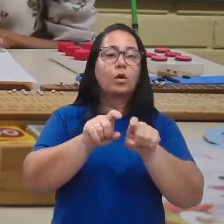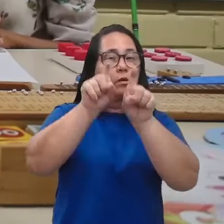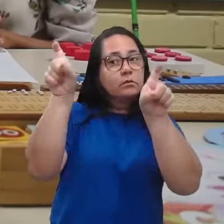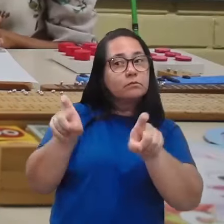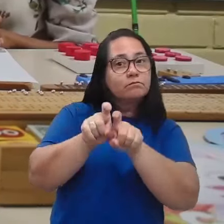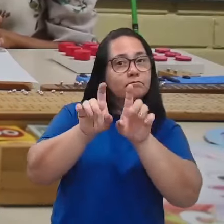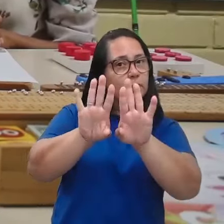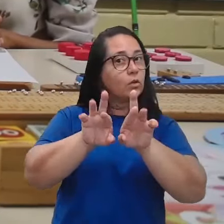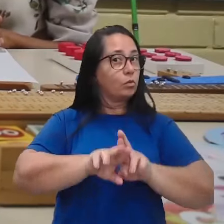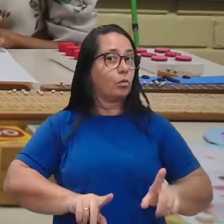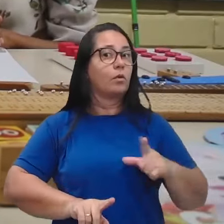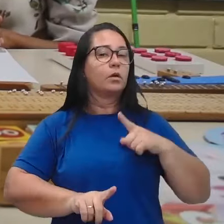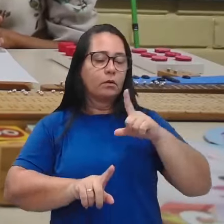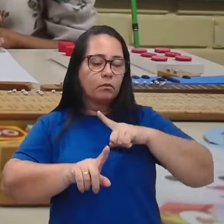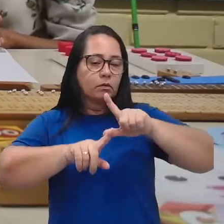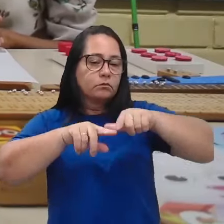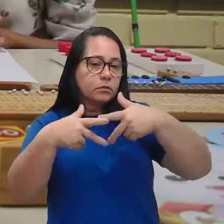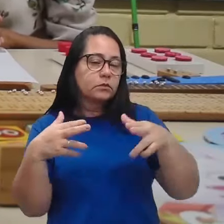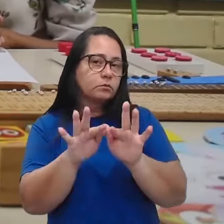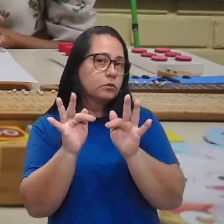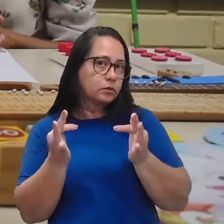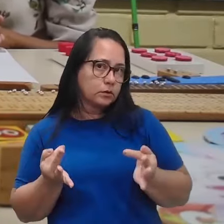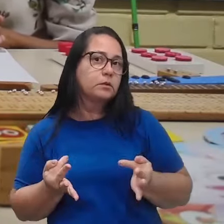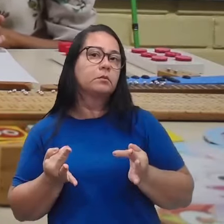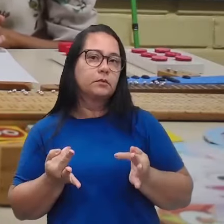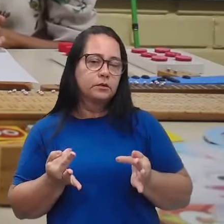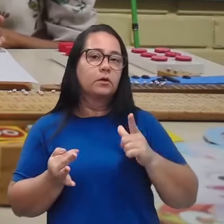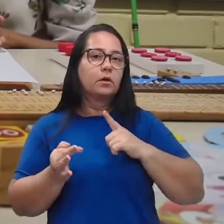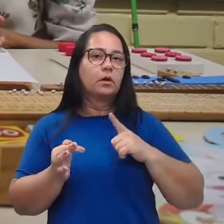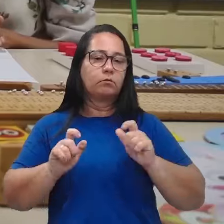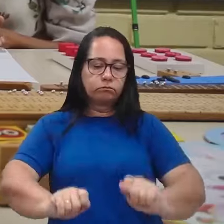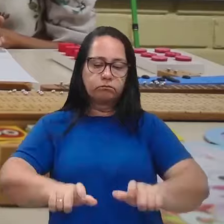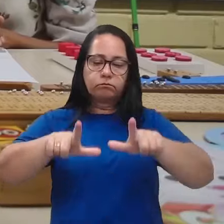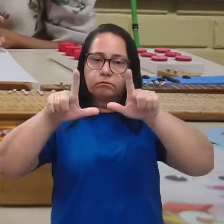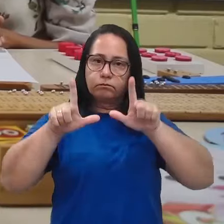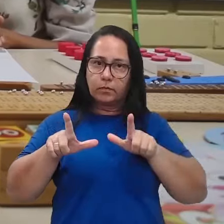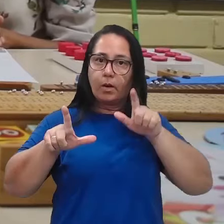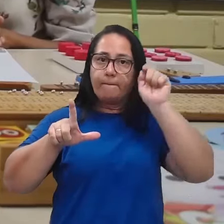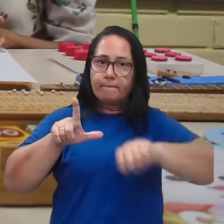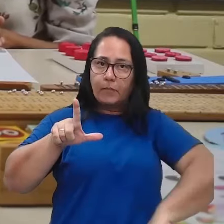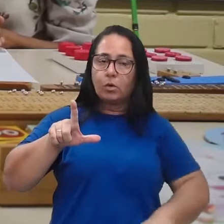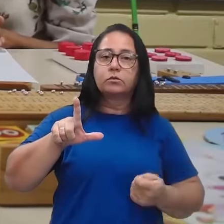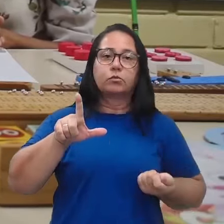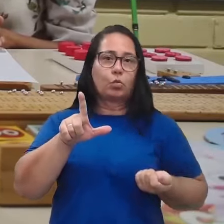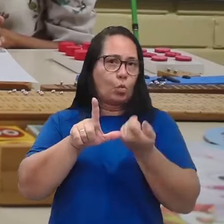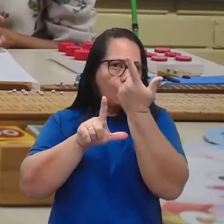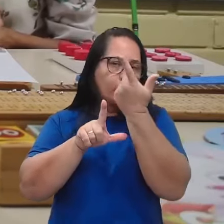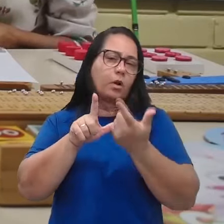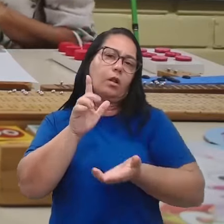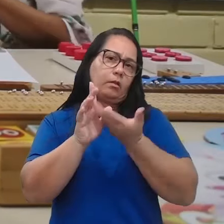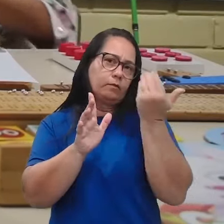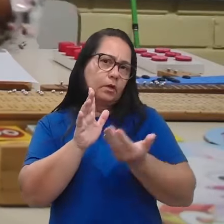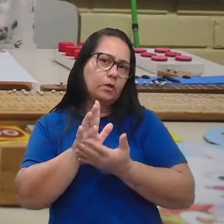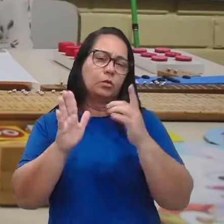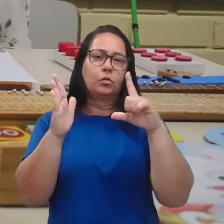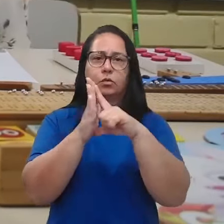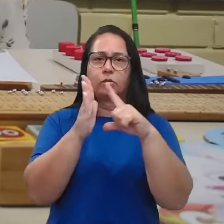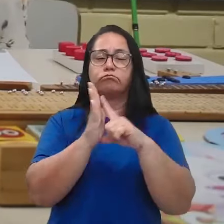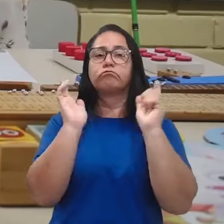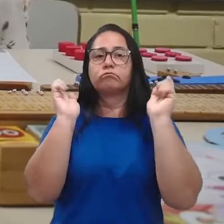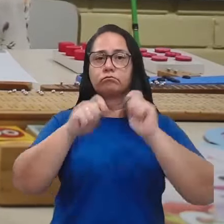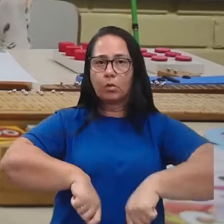Isso. E aqui a gente vê que é um material bem simples, né, professora? É uma tela, não é isso? Que a gente pode adquirir em uma livraria, não é assim? Essa tela